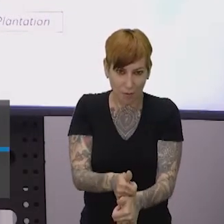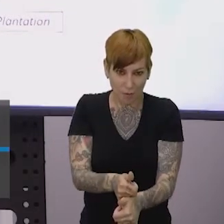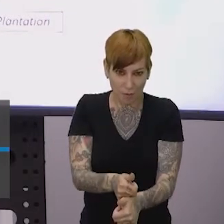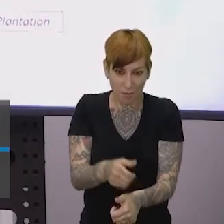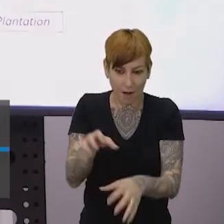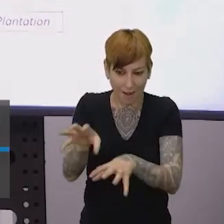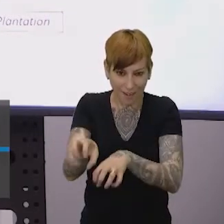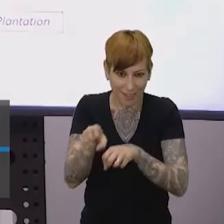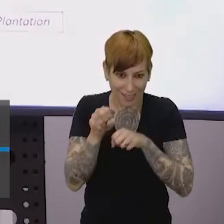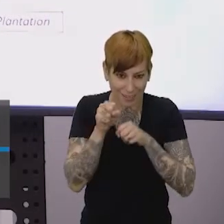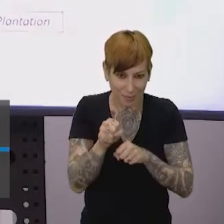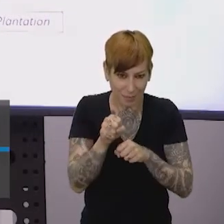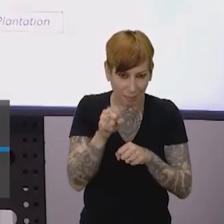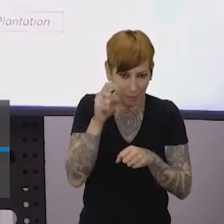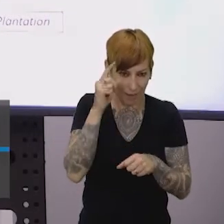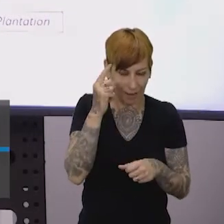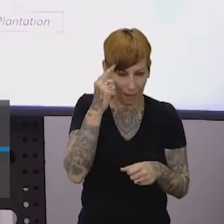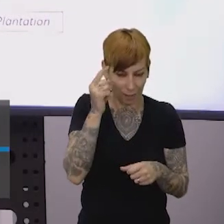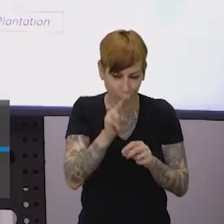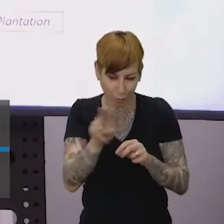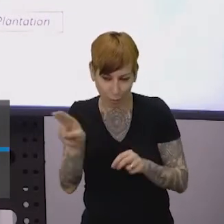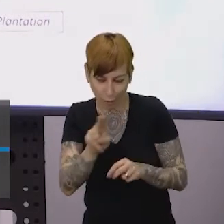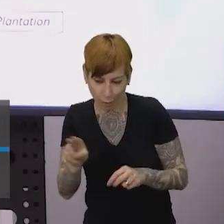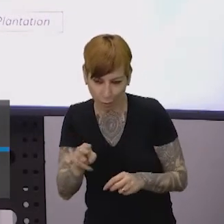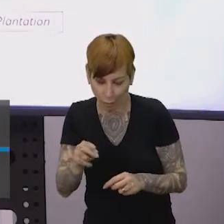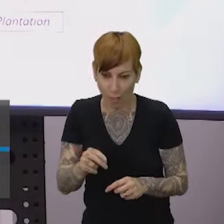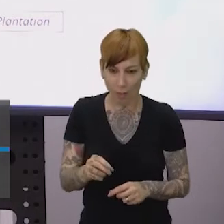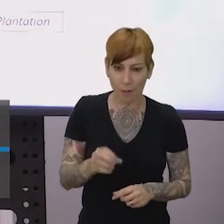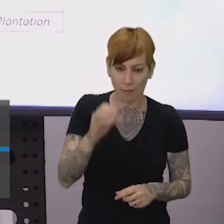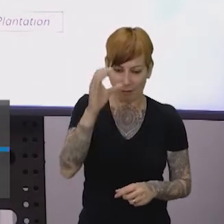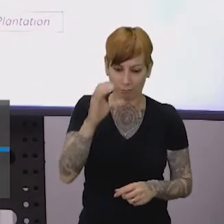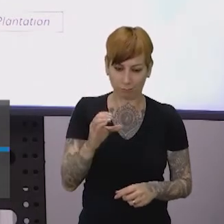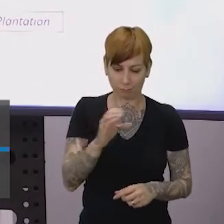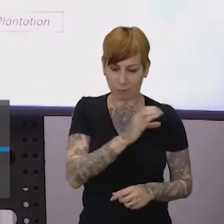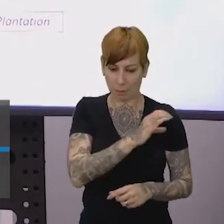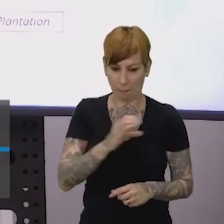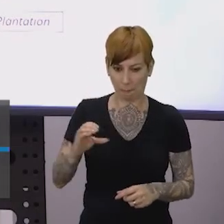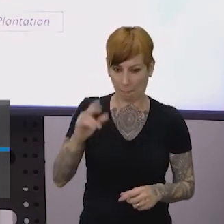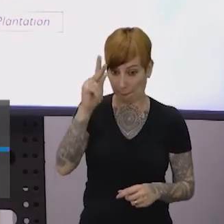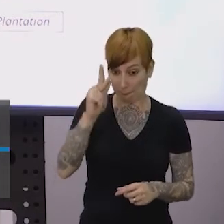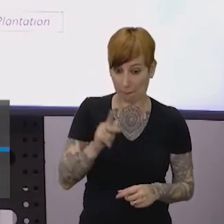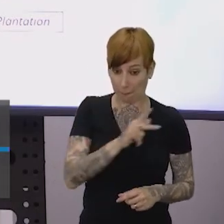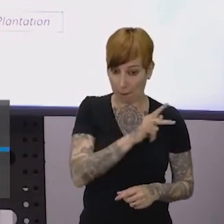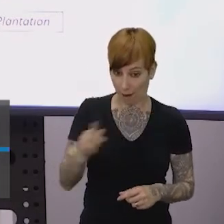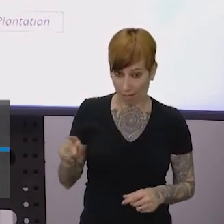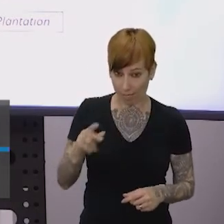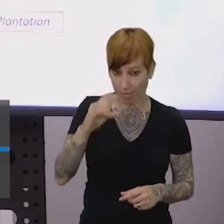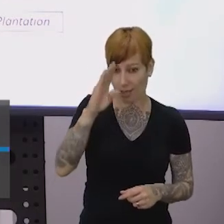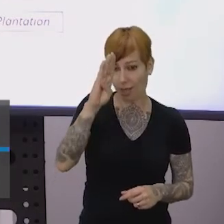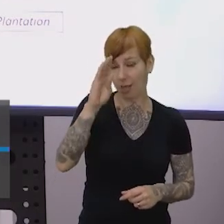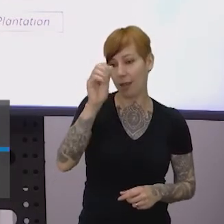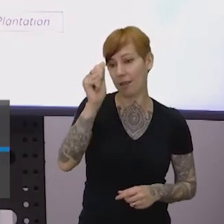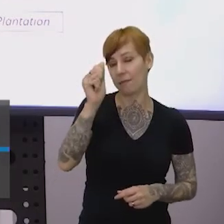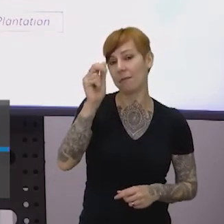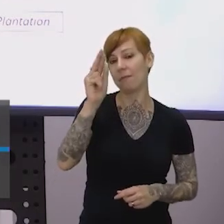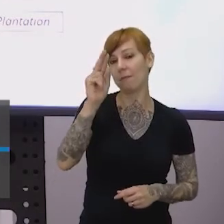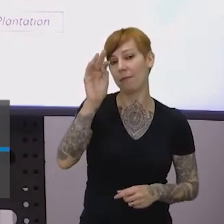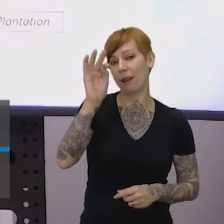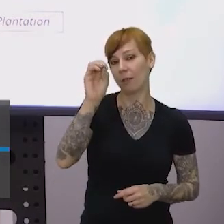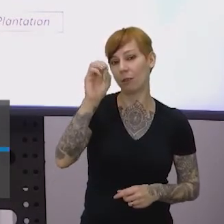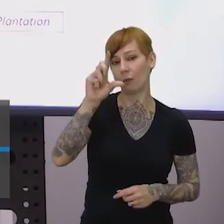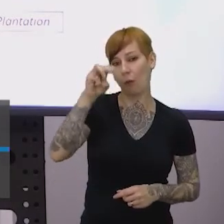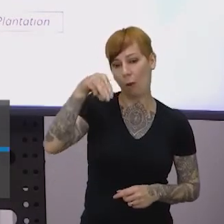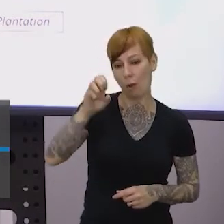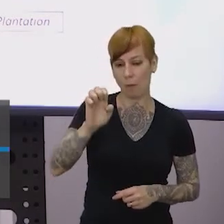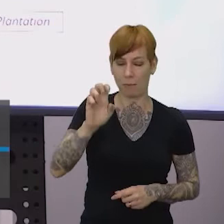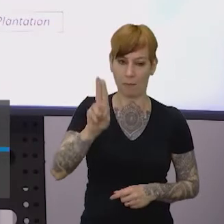apropriar de um padre chamado Bartolomeu. Né? Esse padre ele fez severas críticas ao